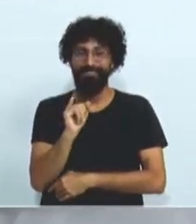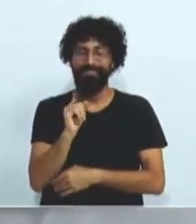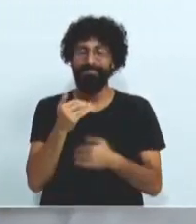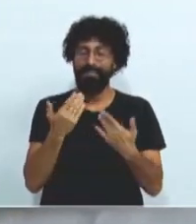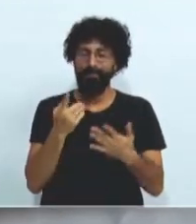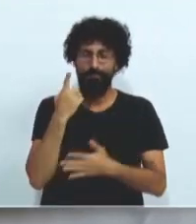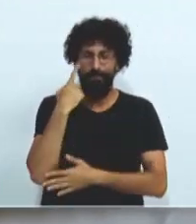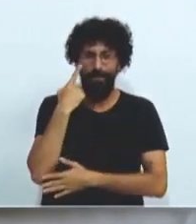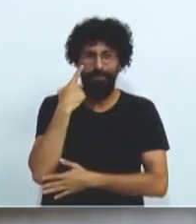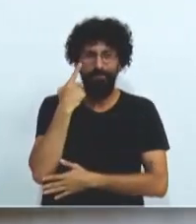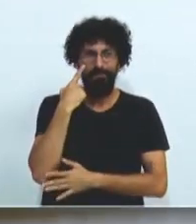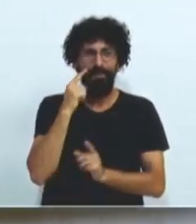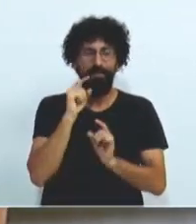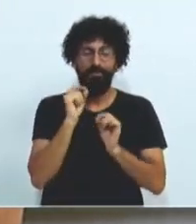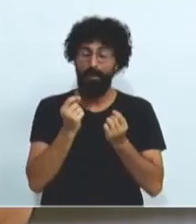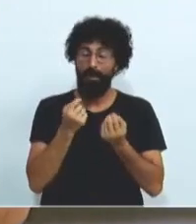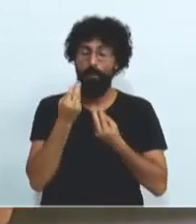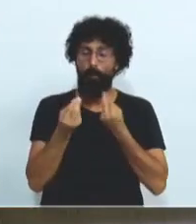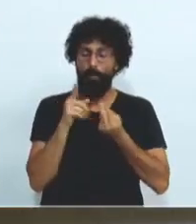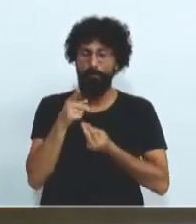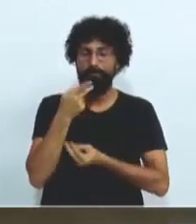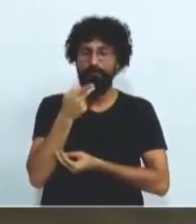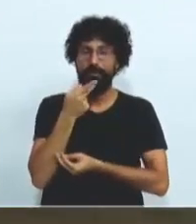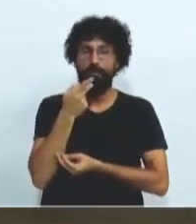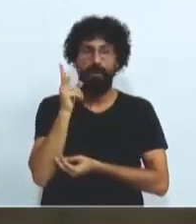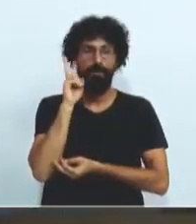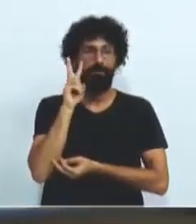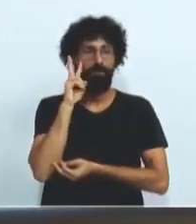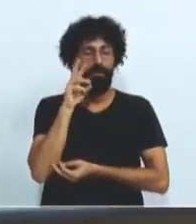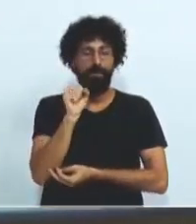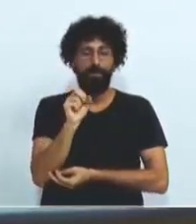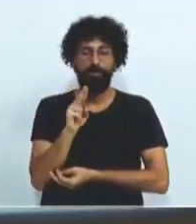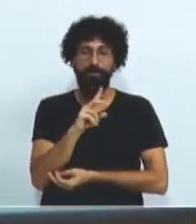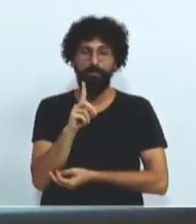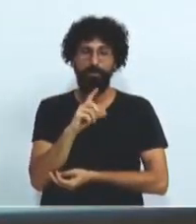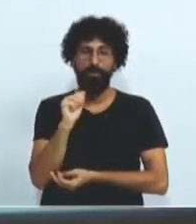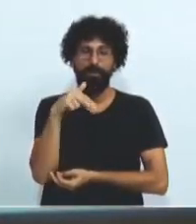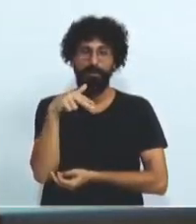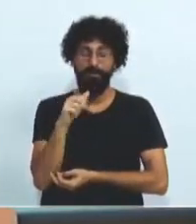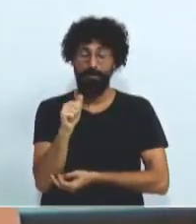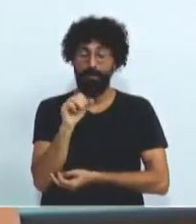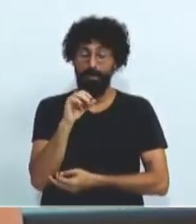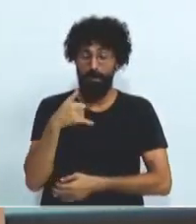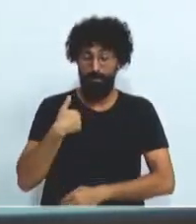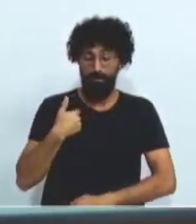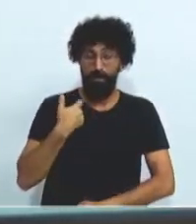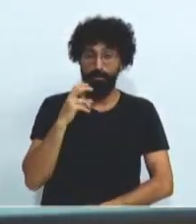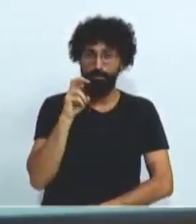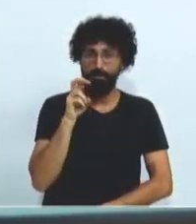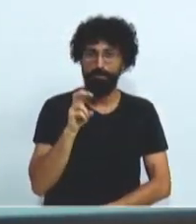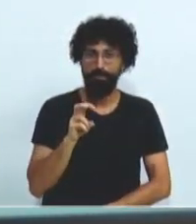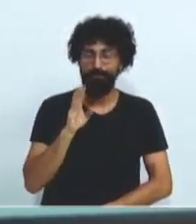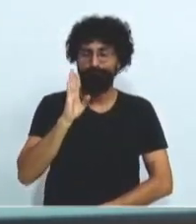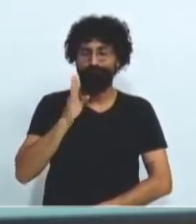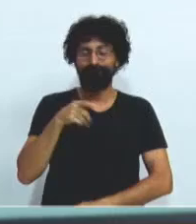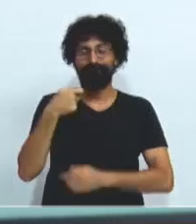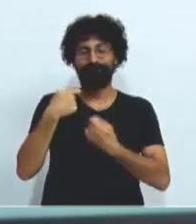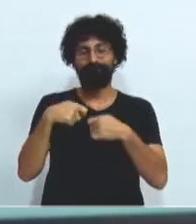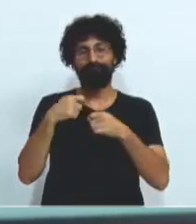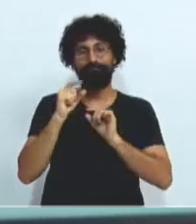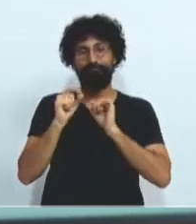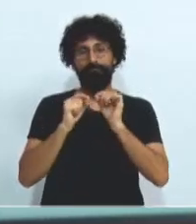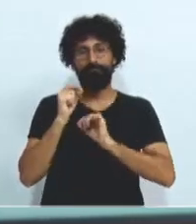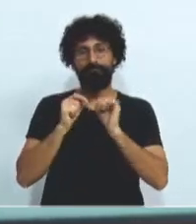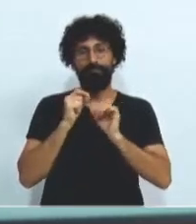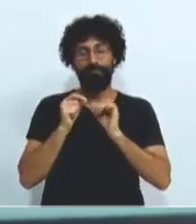produziu. Ela contou um pouco da história da pequena Suzana, que com apenas 5 anos já precisa lutar contra essa doença